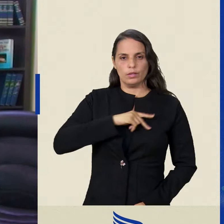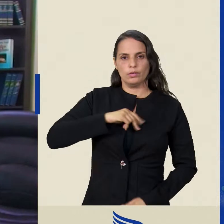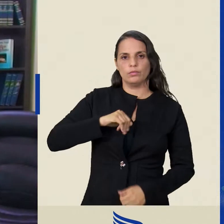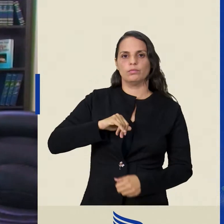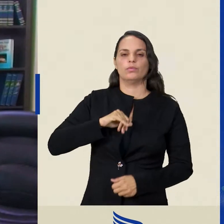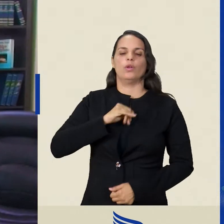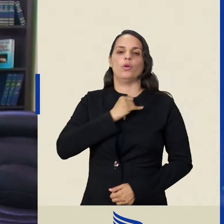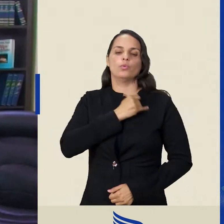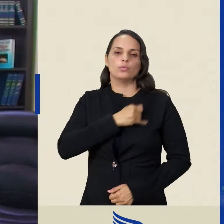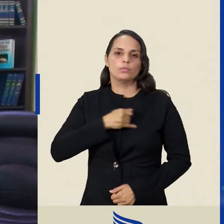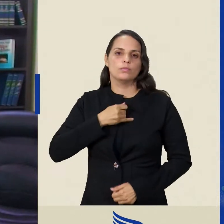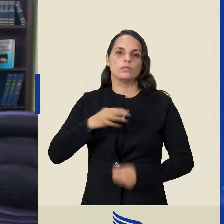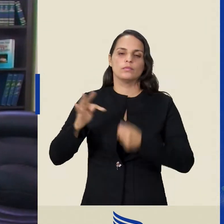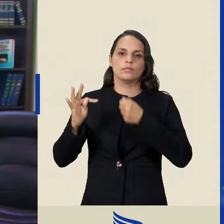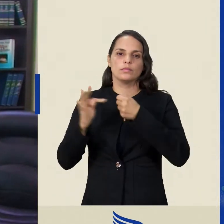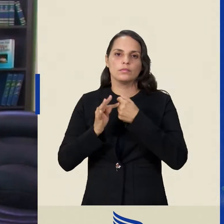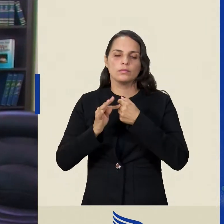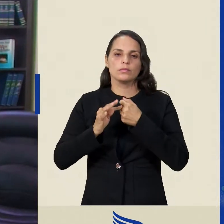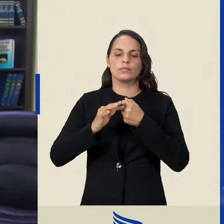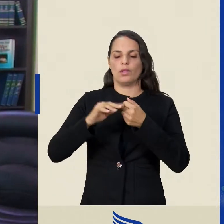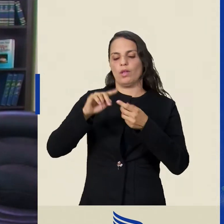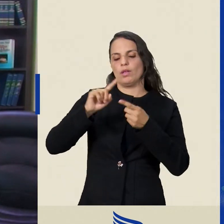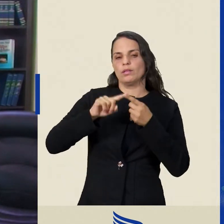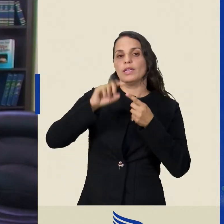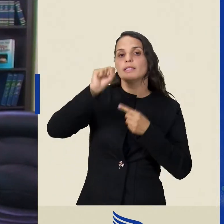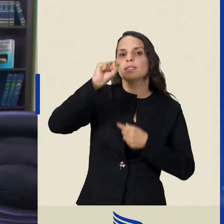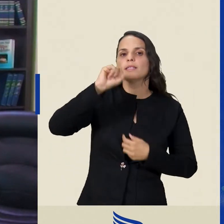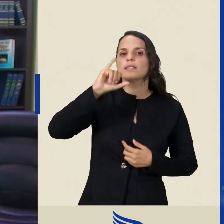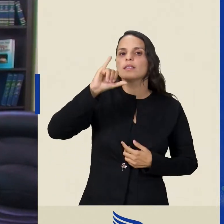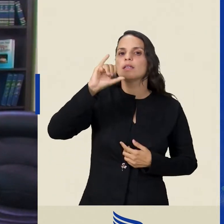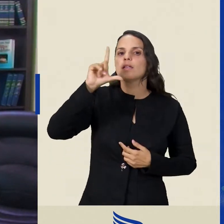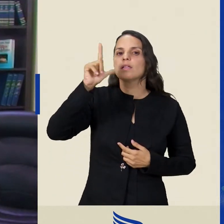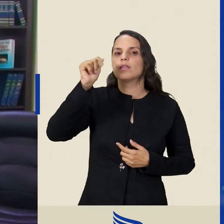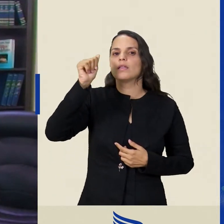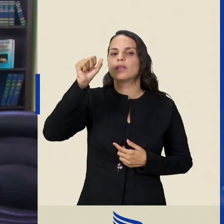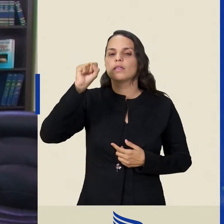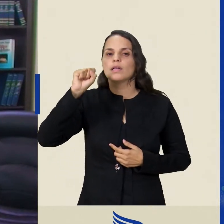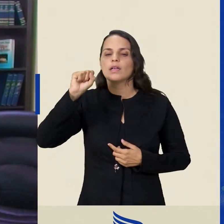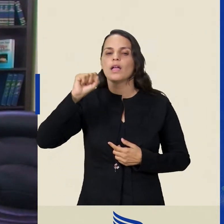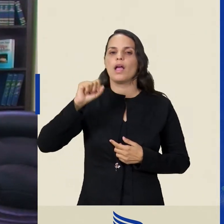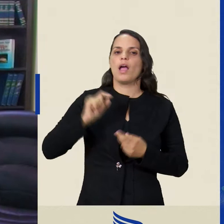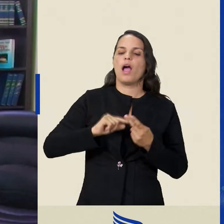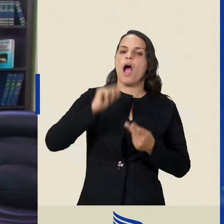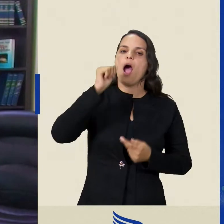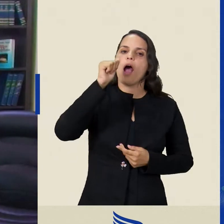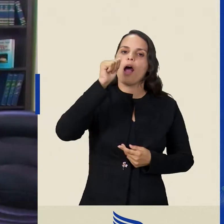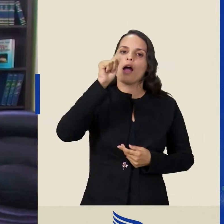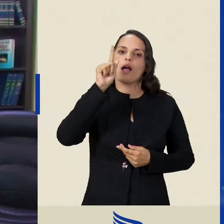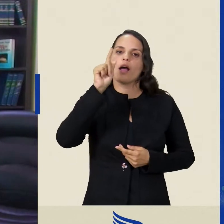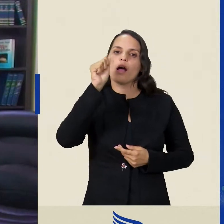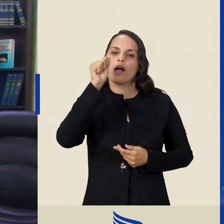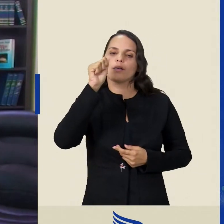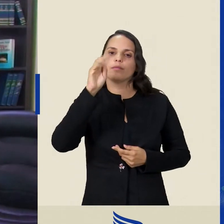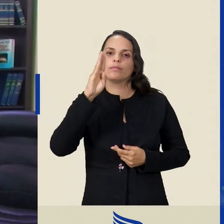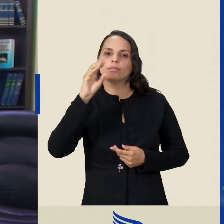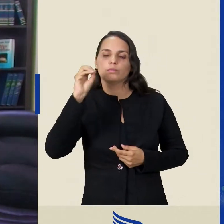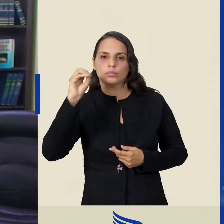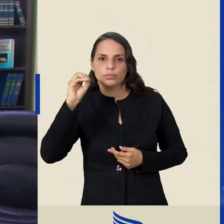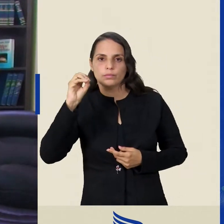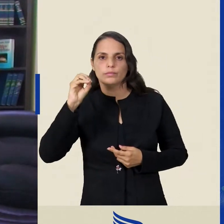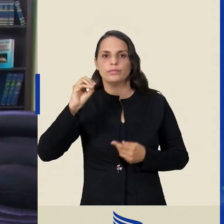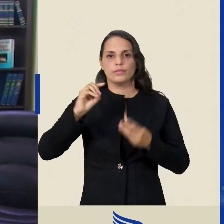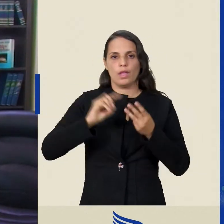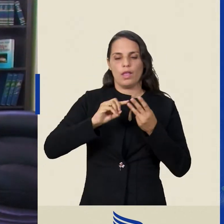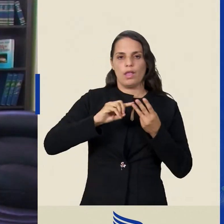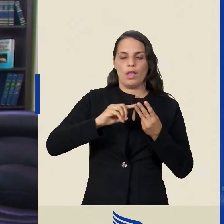Tiago, Silas, Ágabo, as 4 filhas de Filipe e outros. Mas o